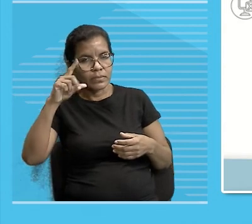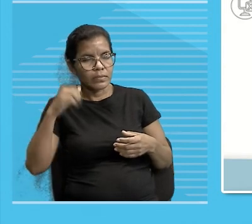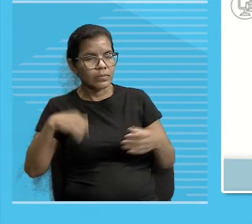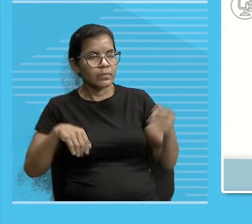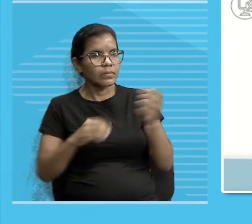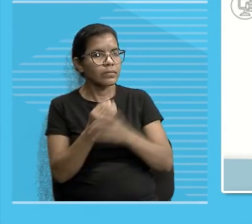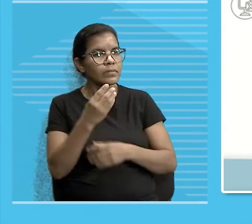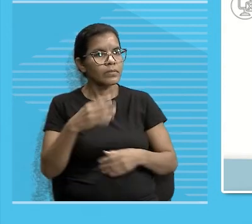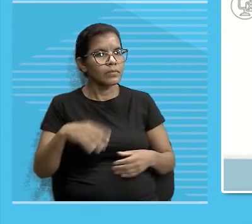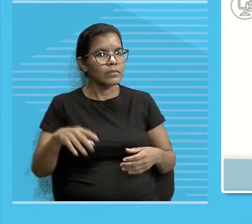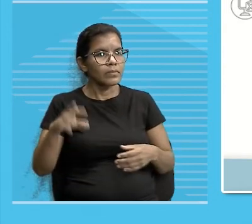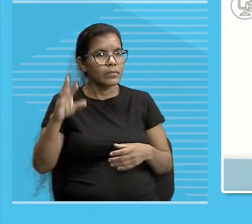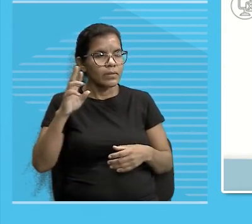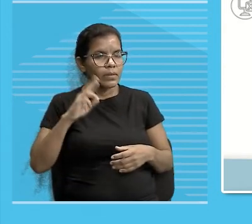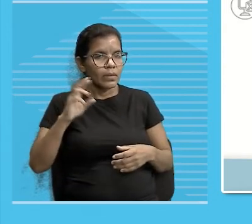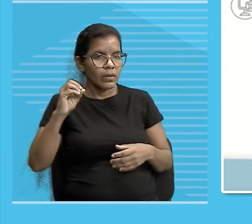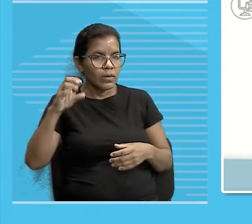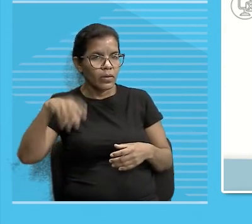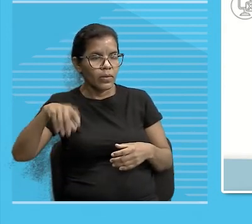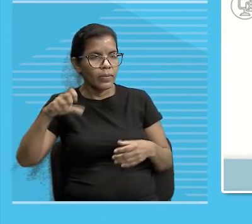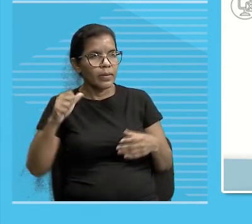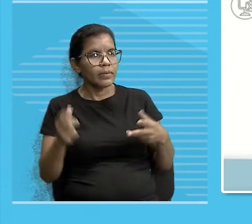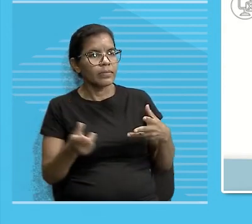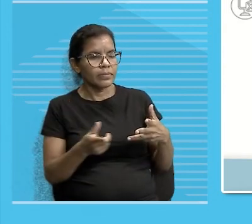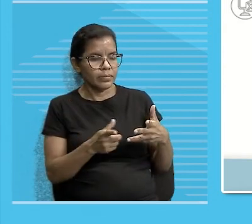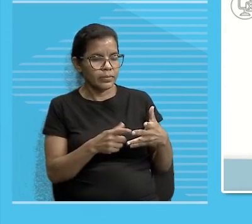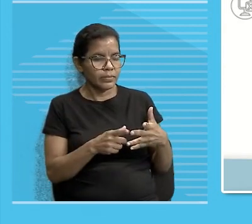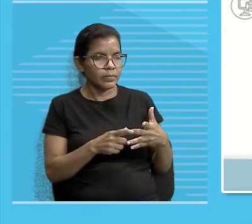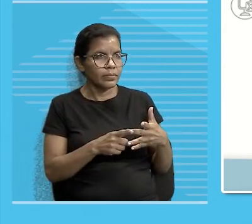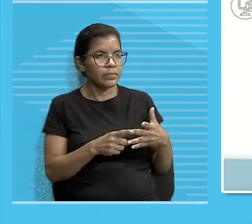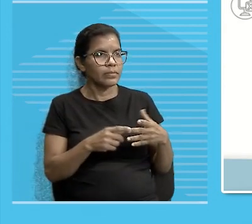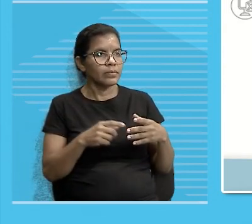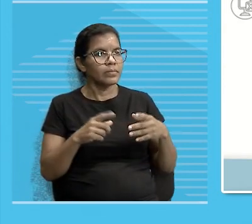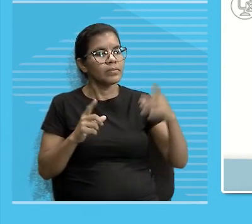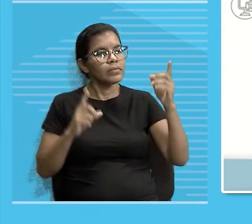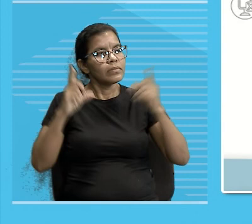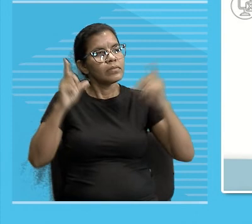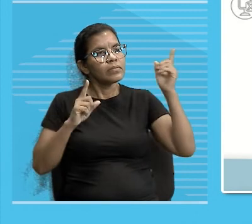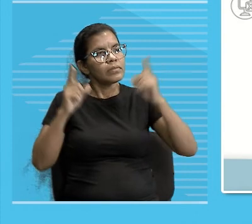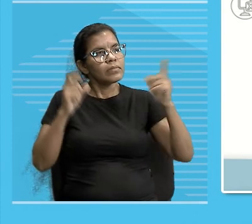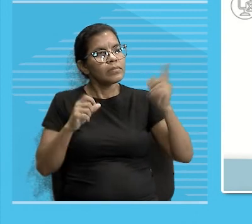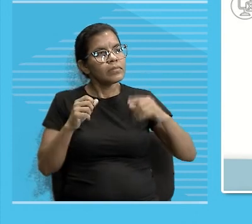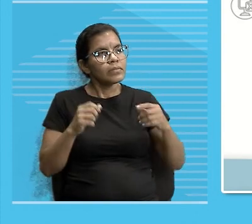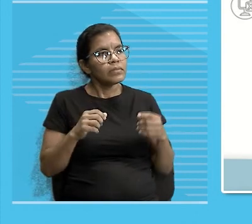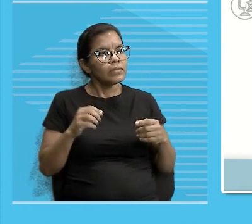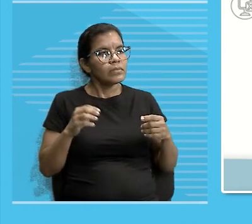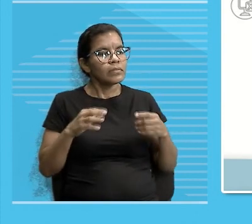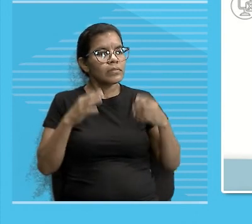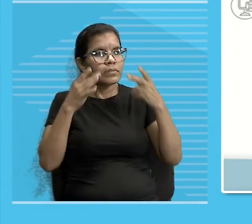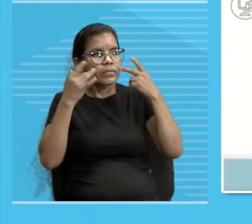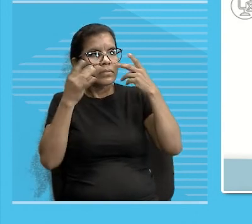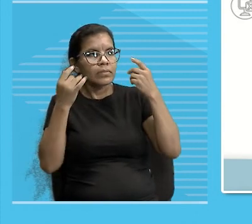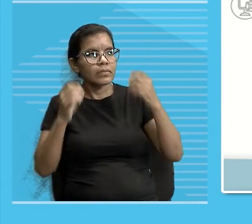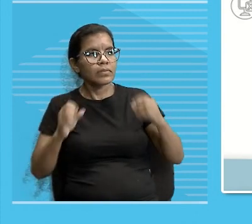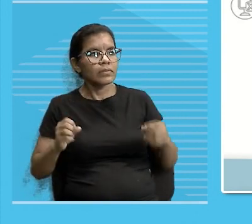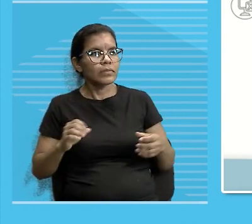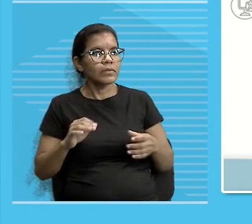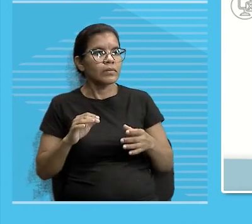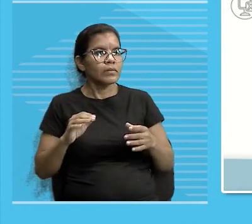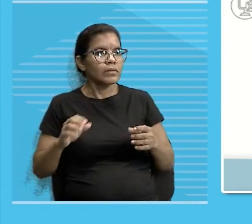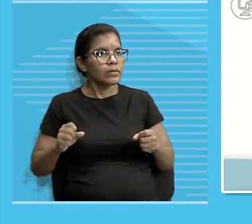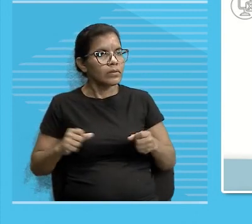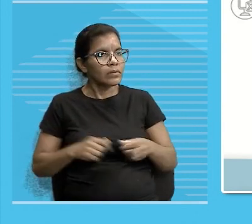própria Roma ainda, tá? Letra C, a expressão dramática e os gestos amplos são marcas da escultura e pintura